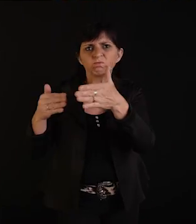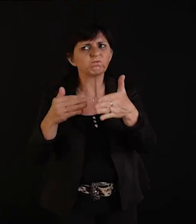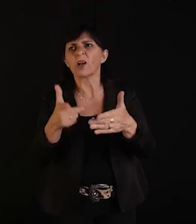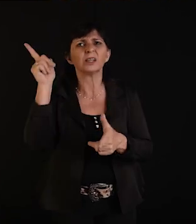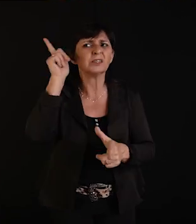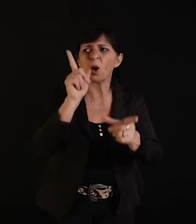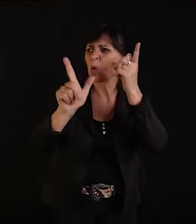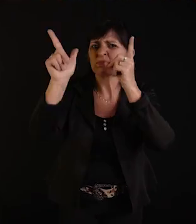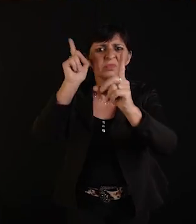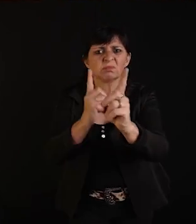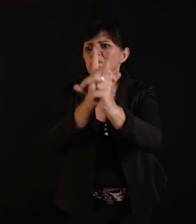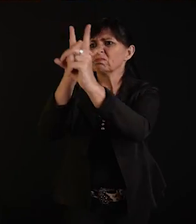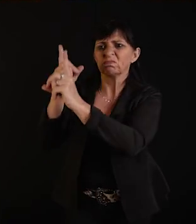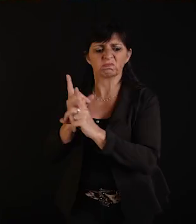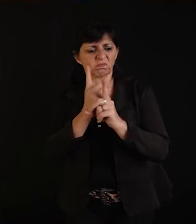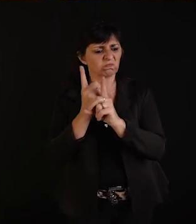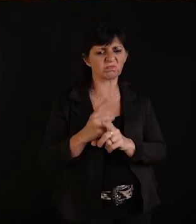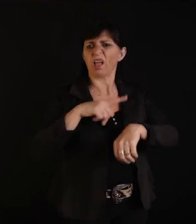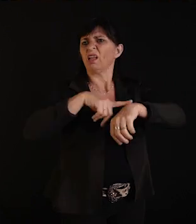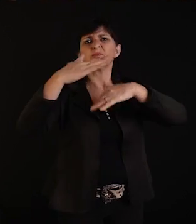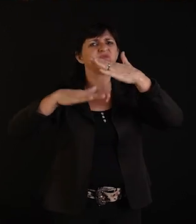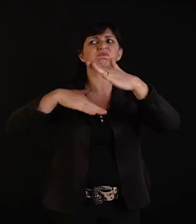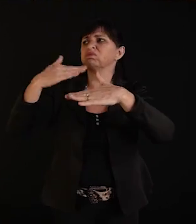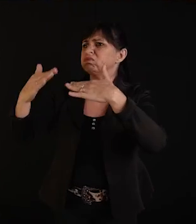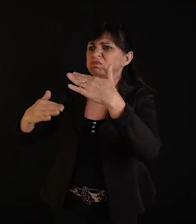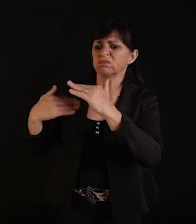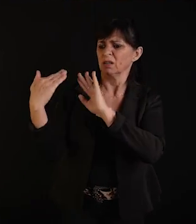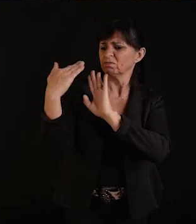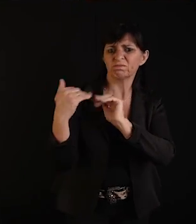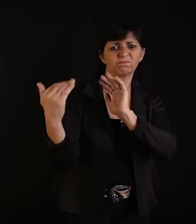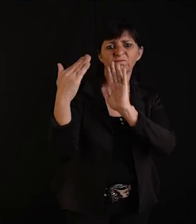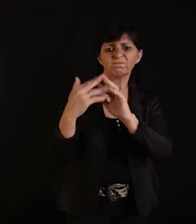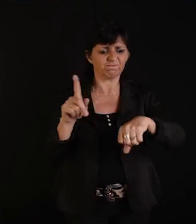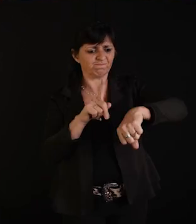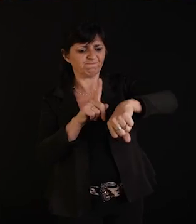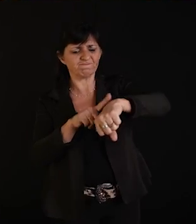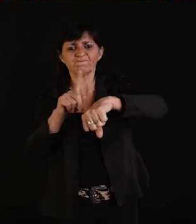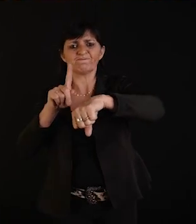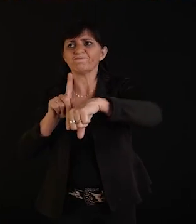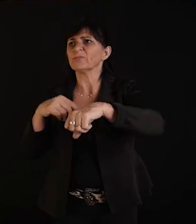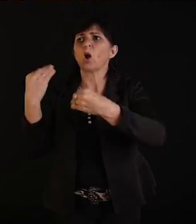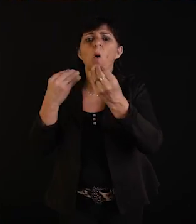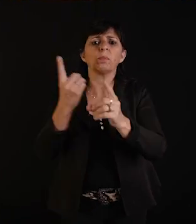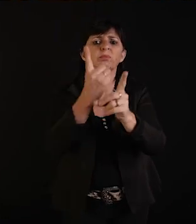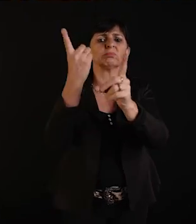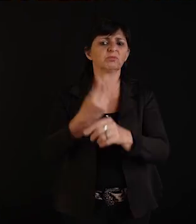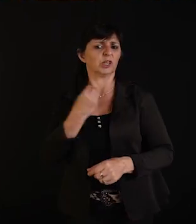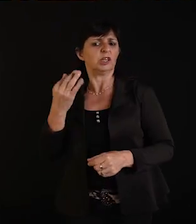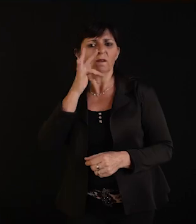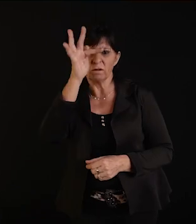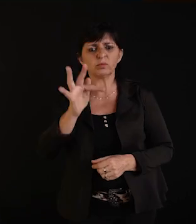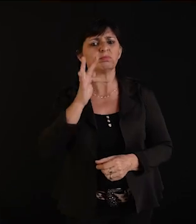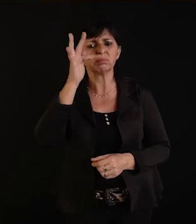consigo encontrá-lo. O tempo velho me cobra e a sorte me dá pealo. Por isso meu